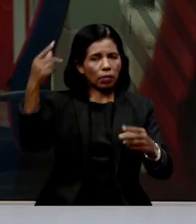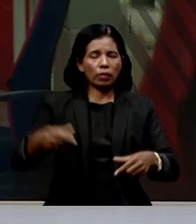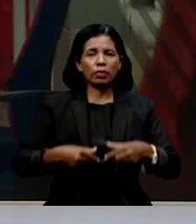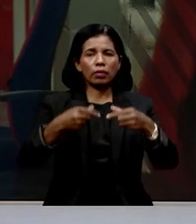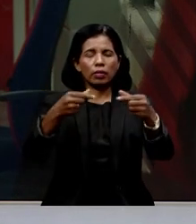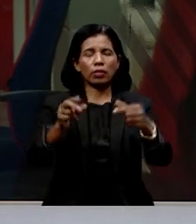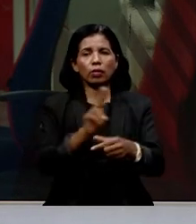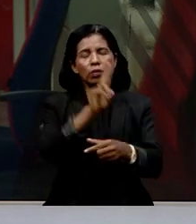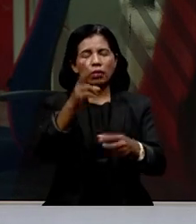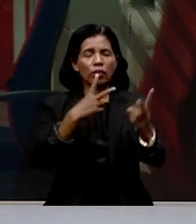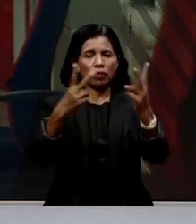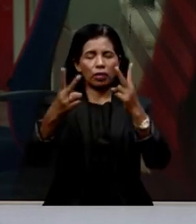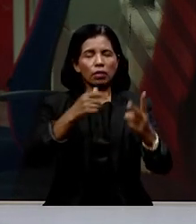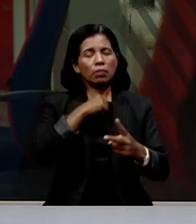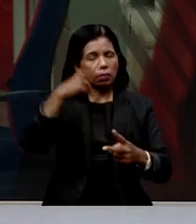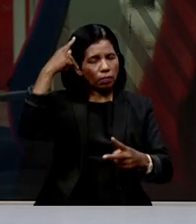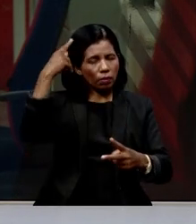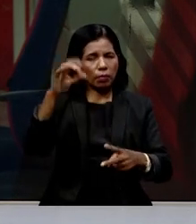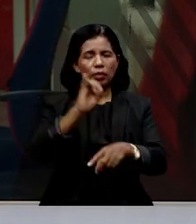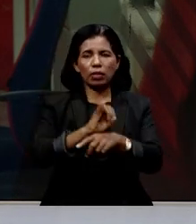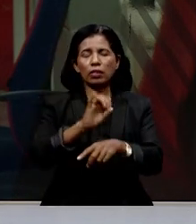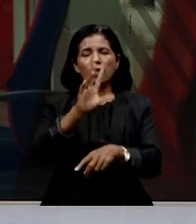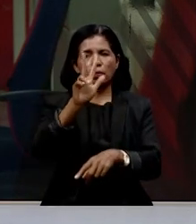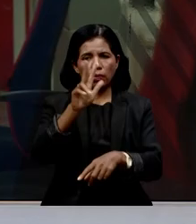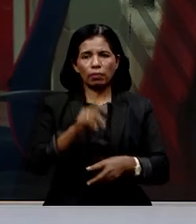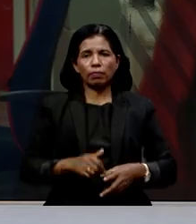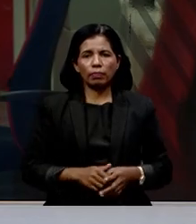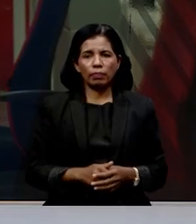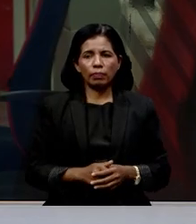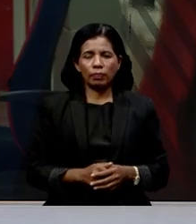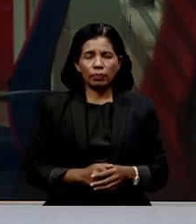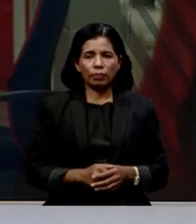BC Usa e visita Papa Francisco para Diocese Tolo.